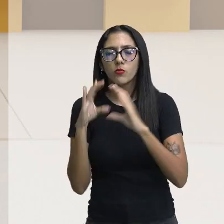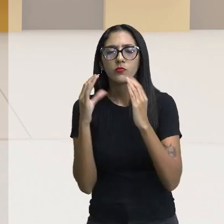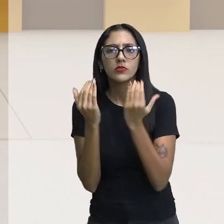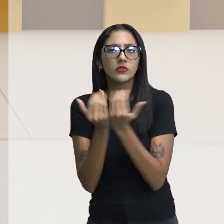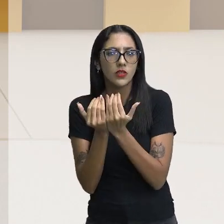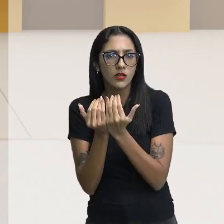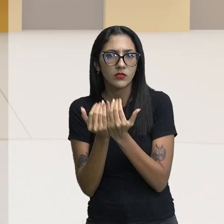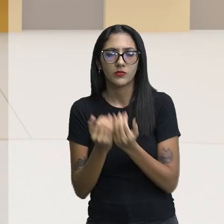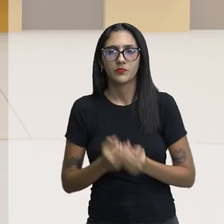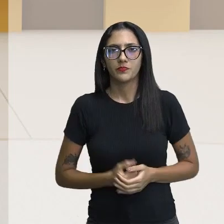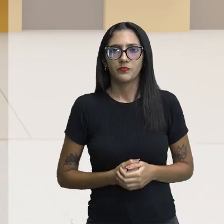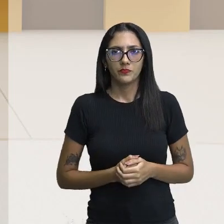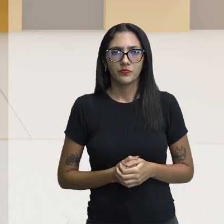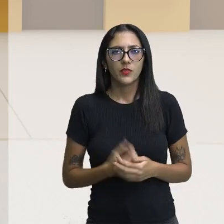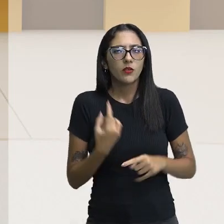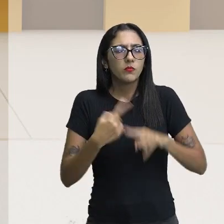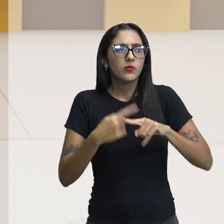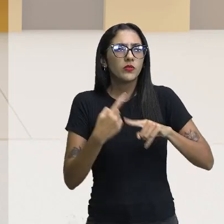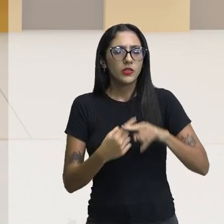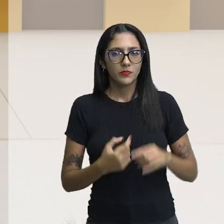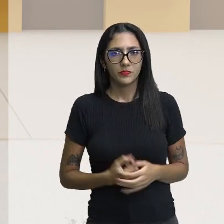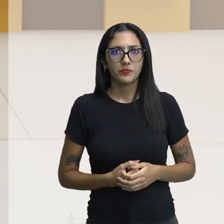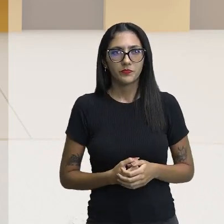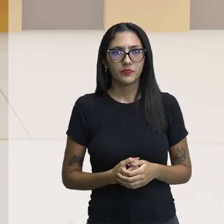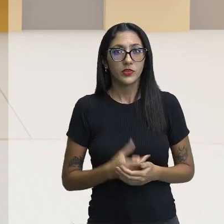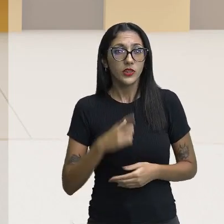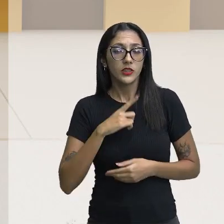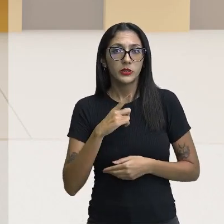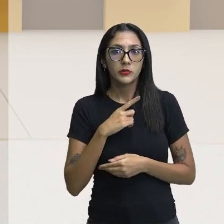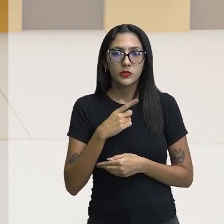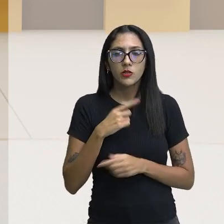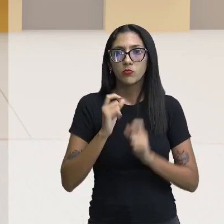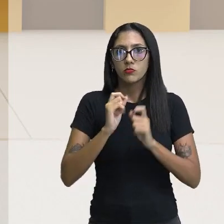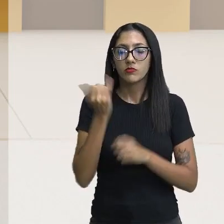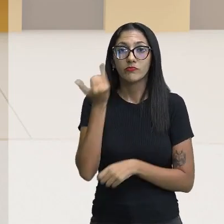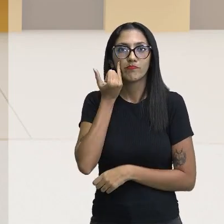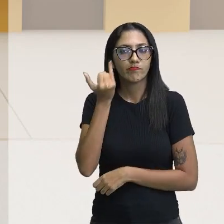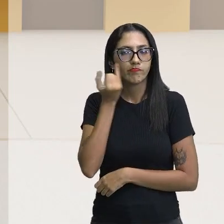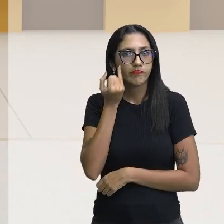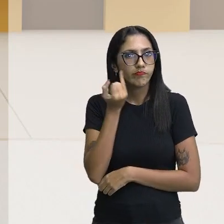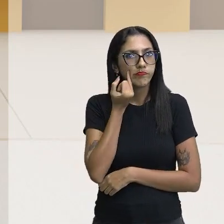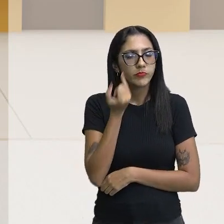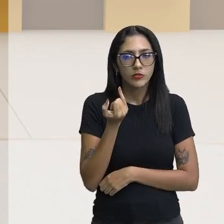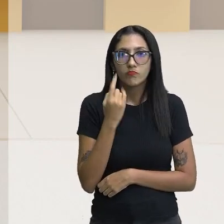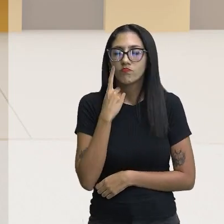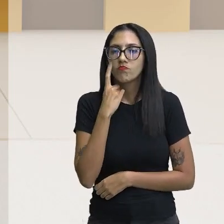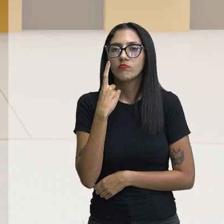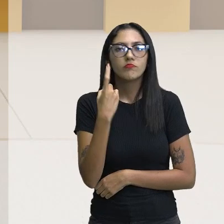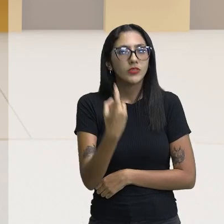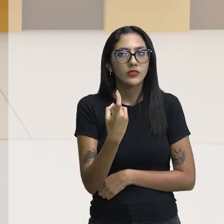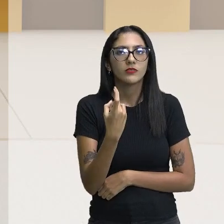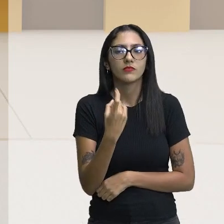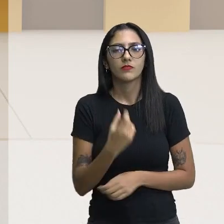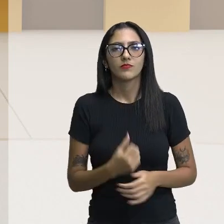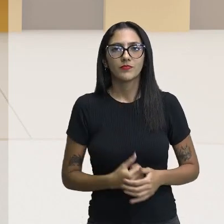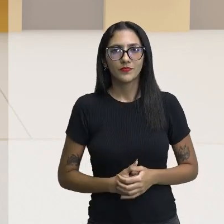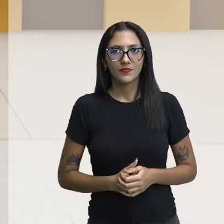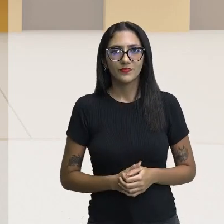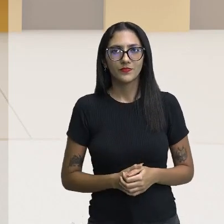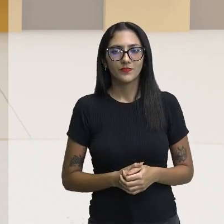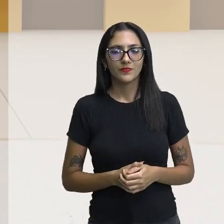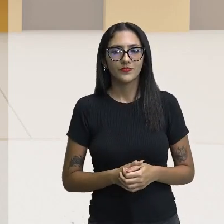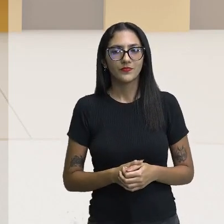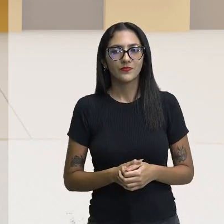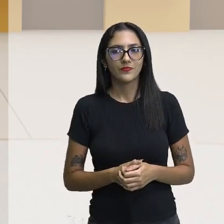quê? Porque nós trouxemos aqui um dado alarmante, não é, professora Manuela? Exatamente. Então, a gente